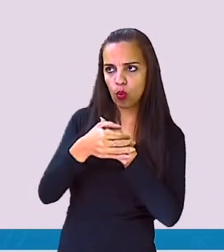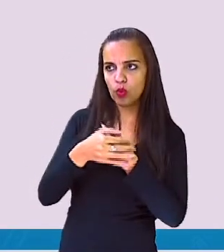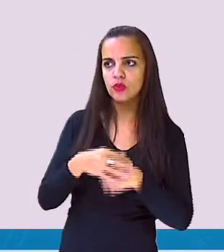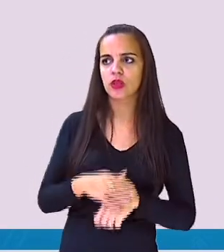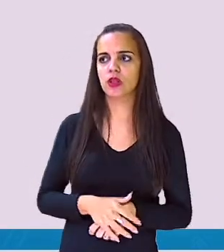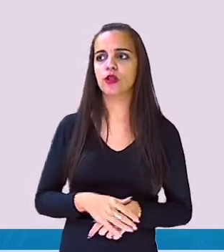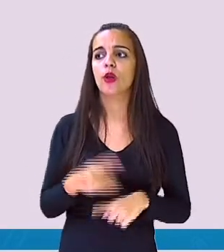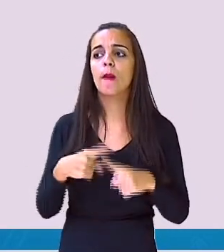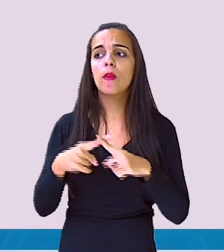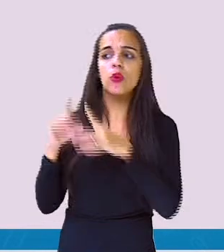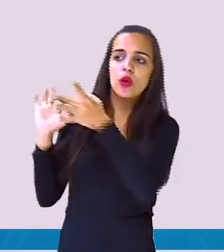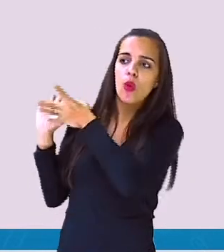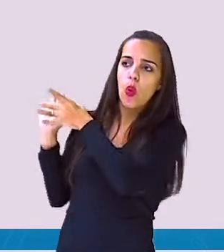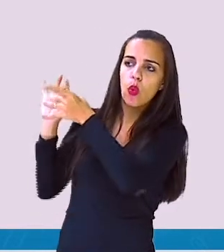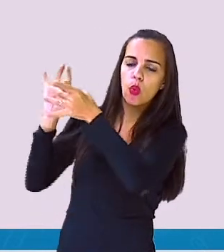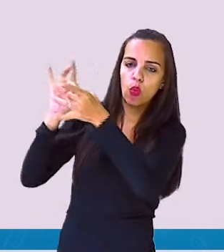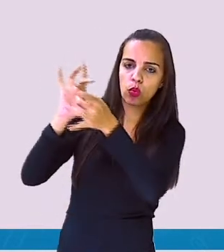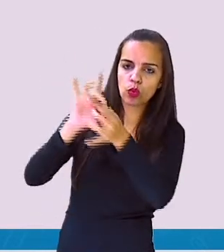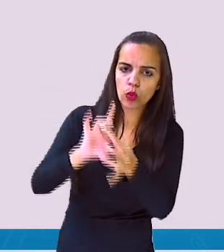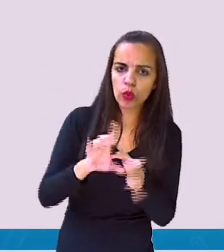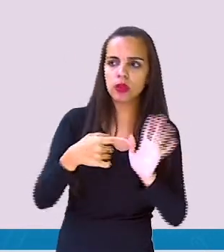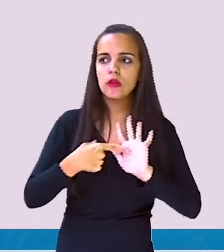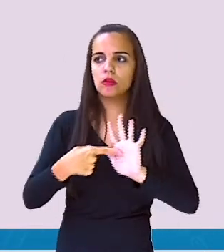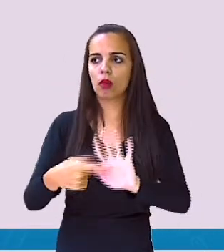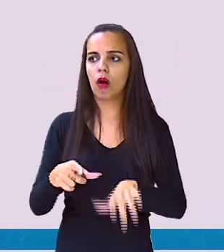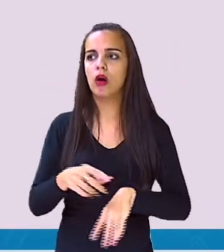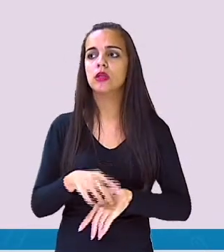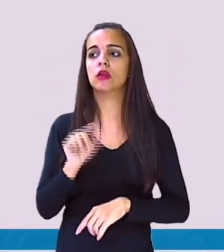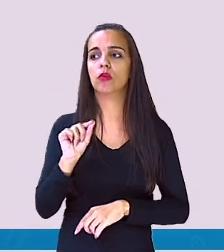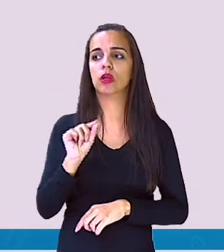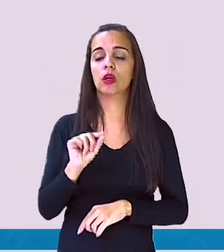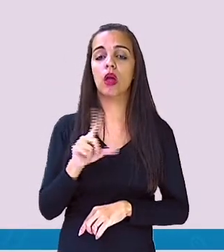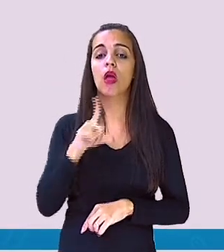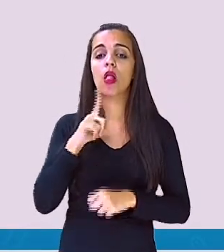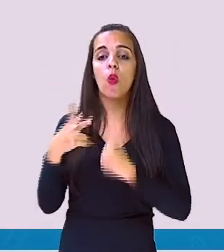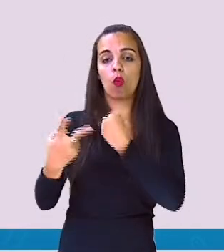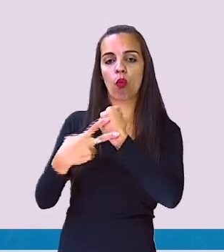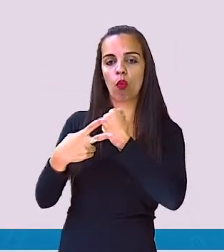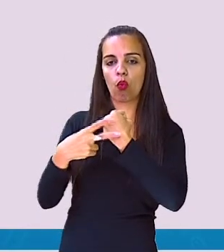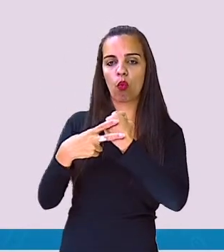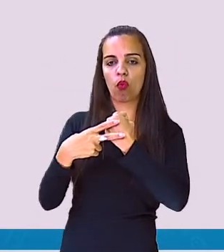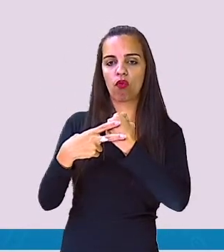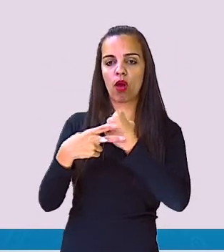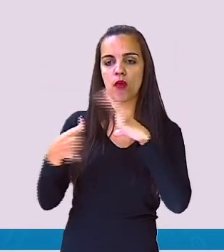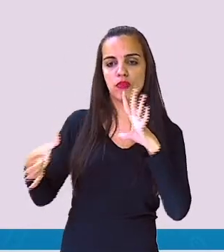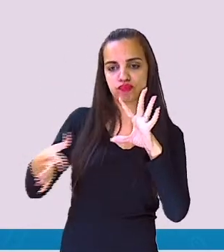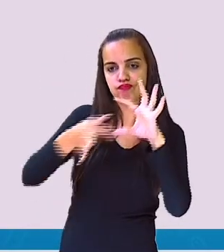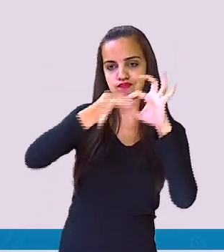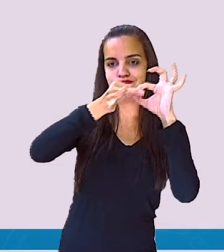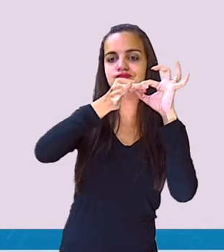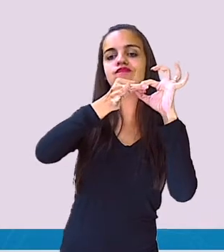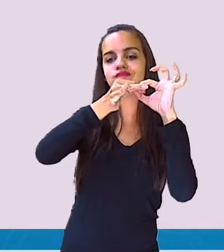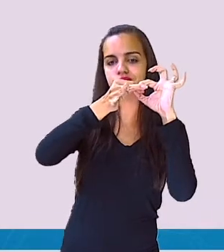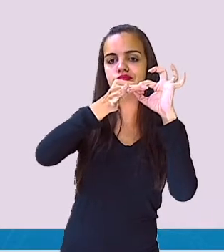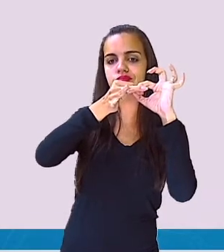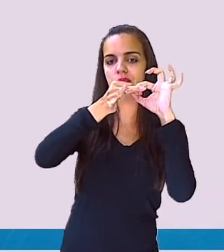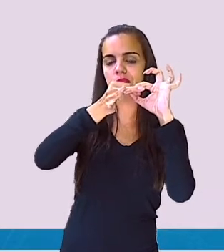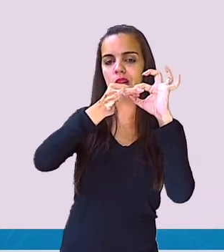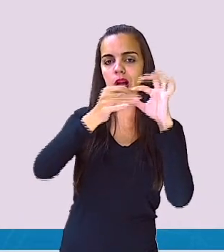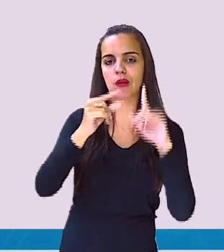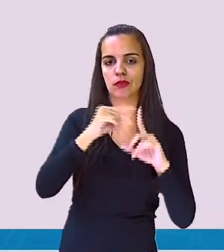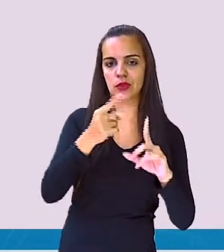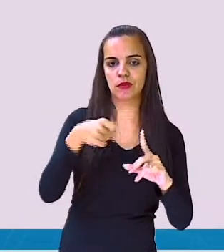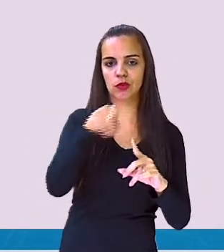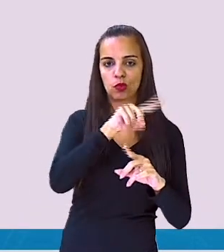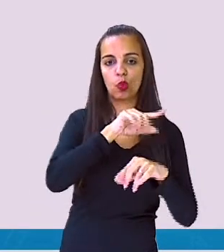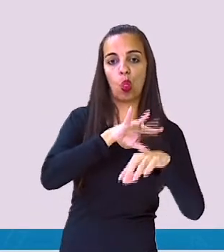O contexto aí, que tem uma história toda aqui atrás, e por isso que eu sei que quem atingir os velhinhos são essas doenças